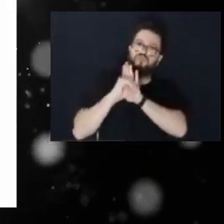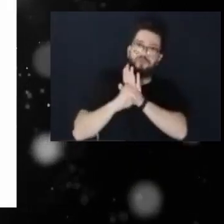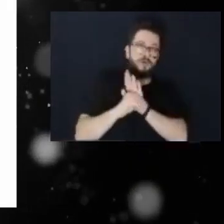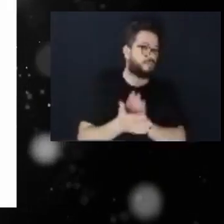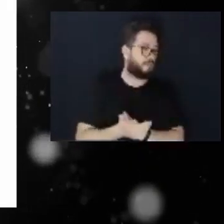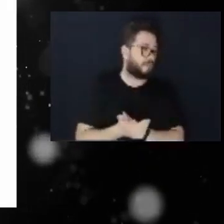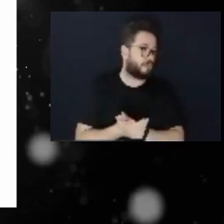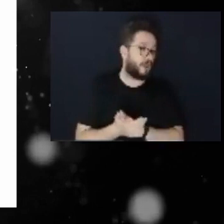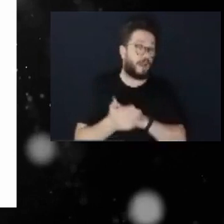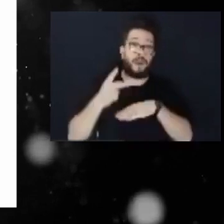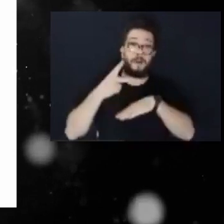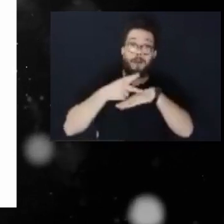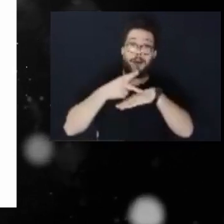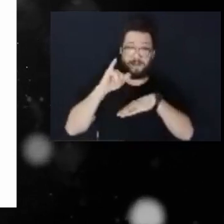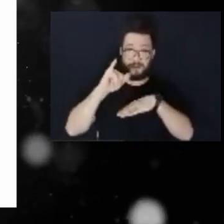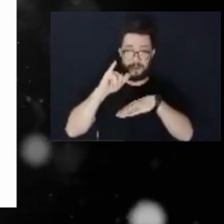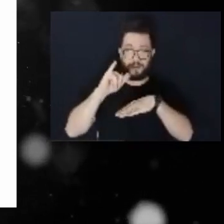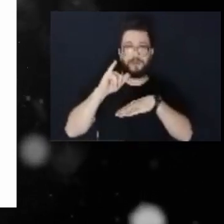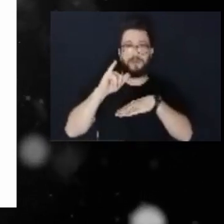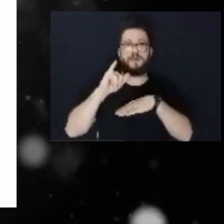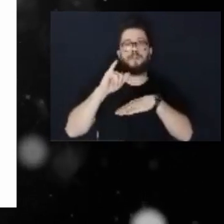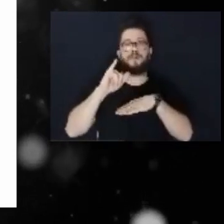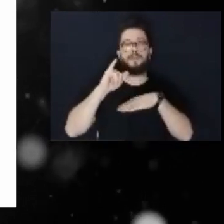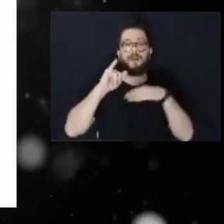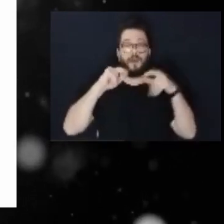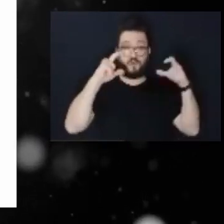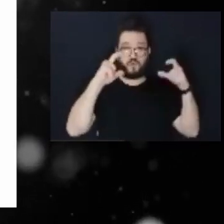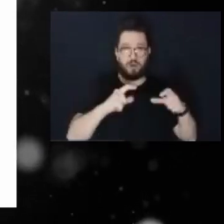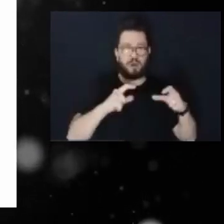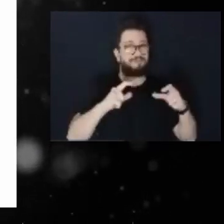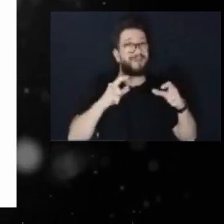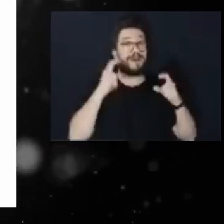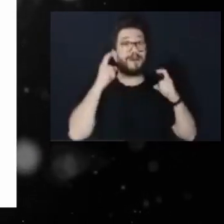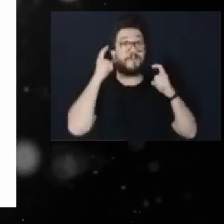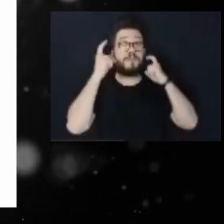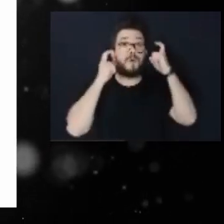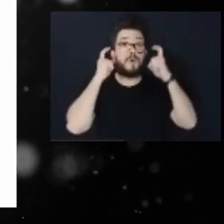Paranavaí é preocupante porque existe, de fato,